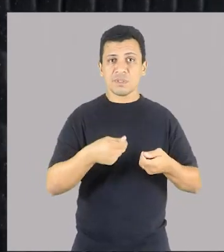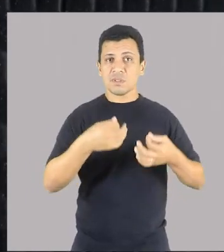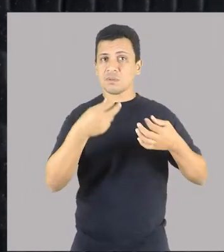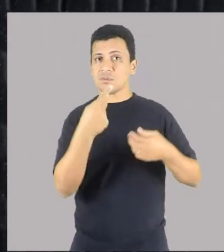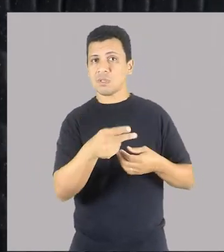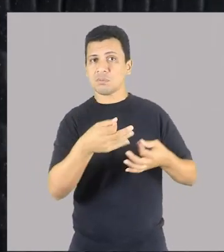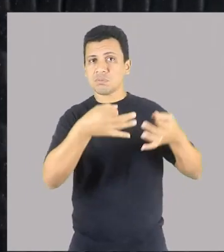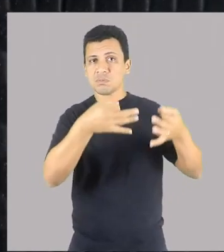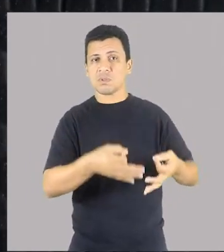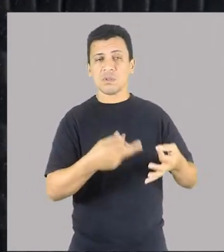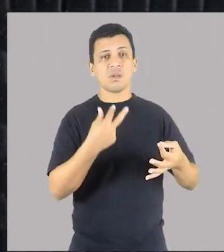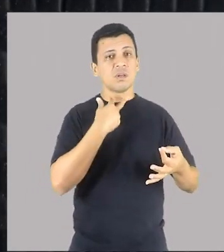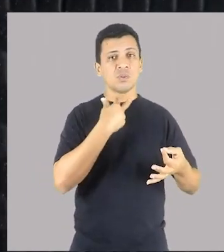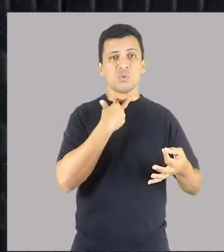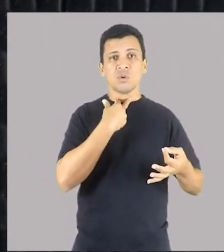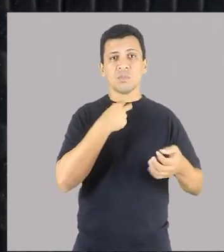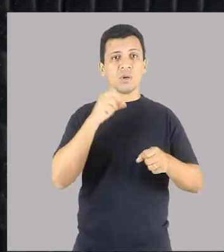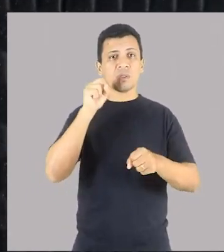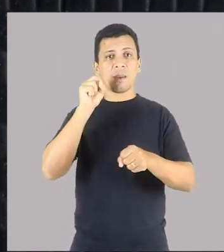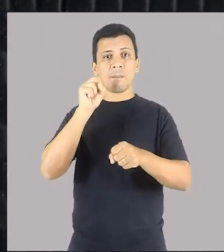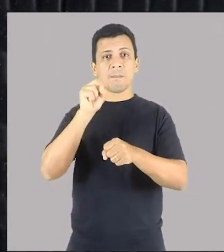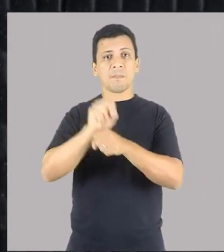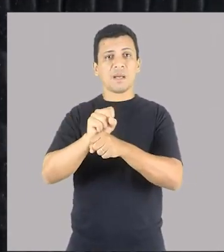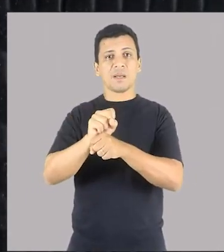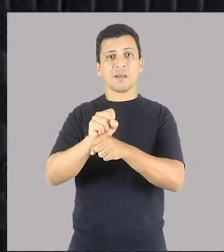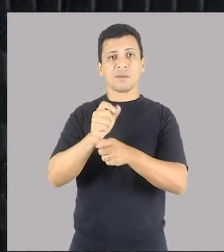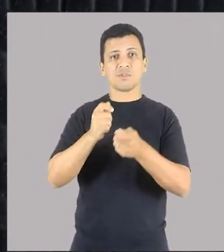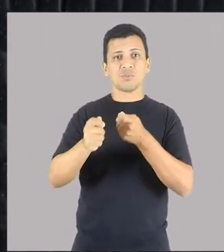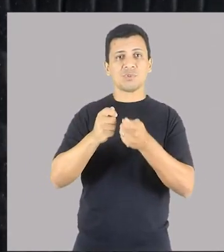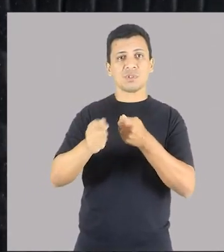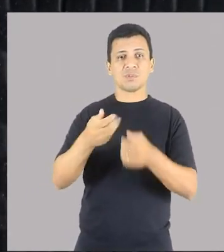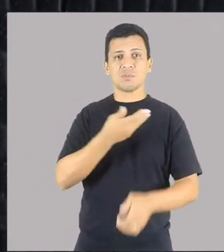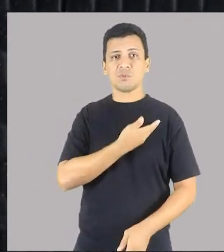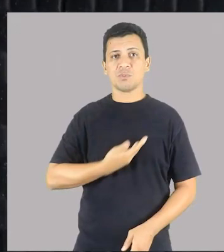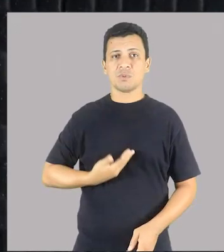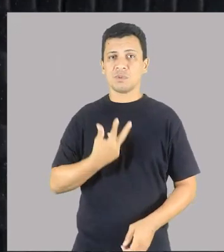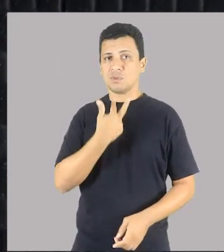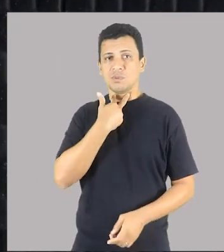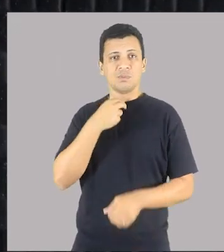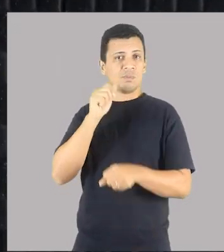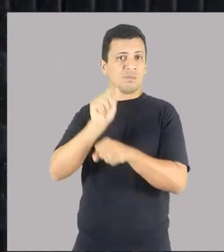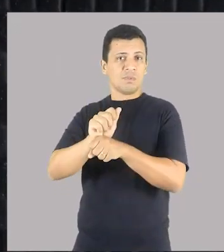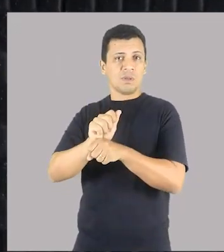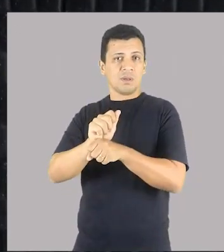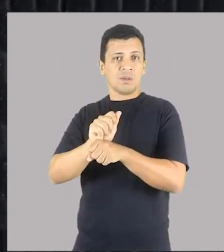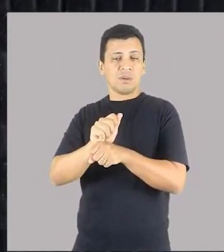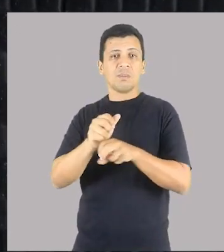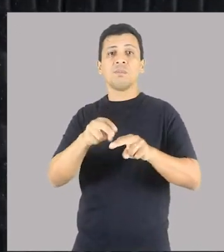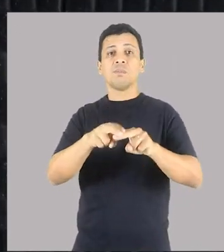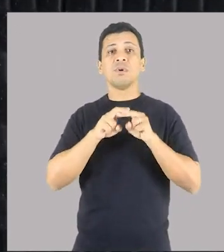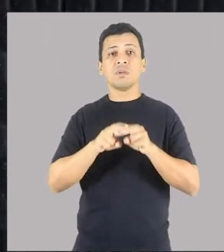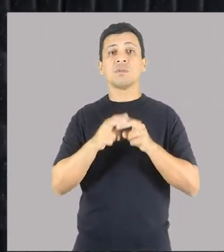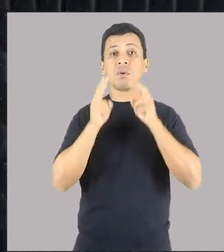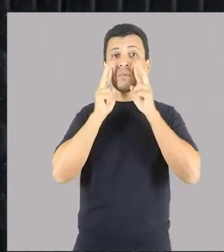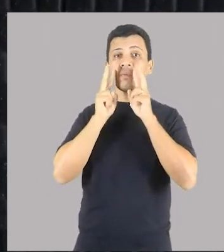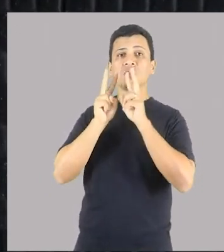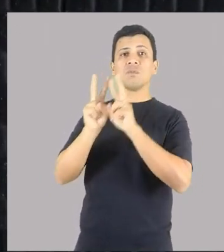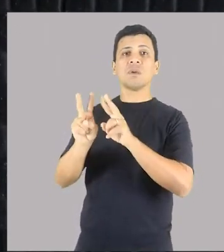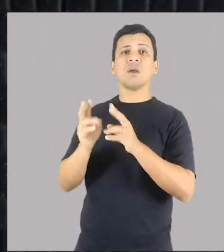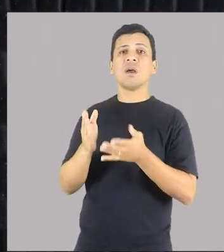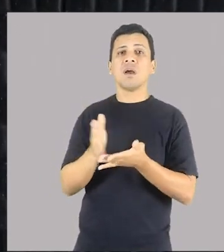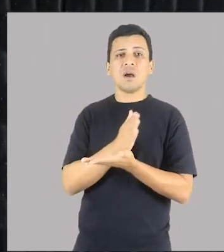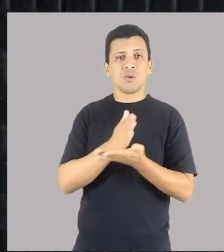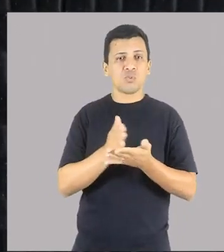para que não haja um engessamento da administração pública. E, nesse sentido, nós temos que observar